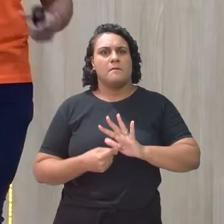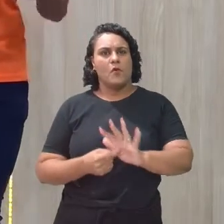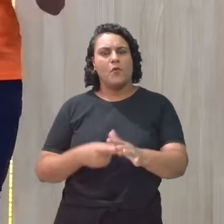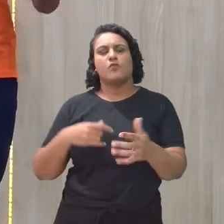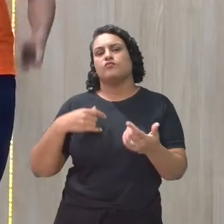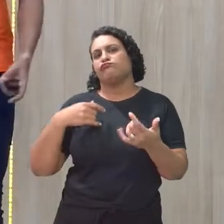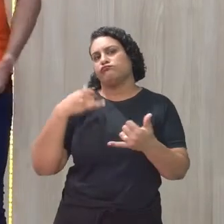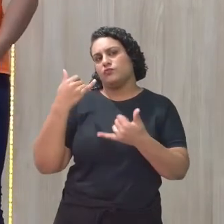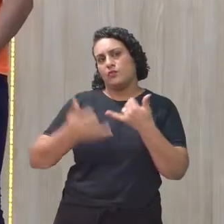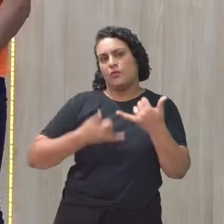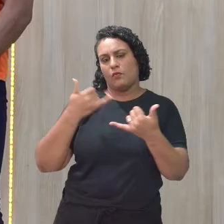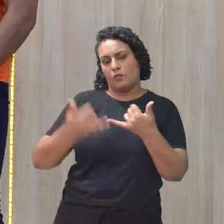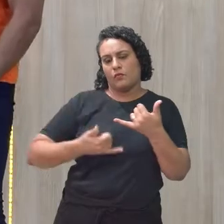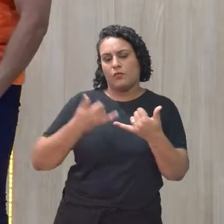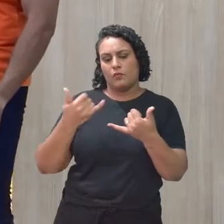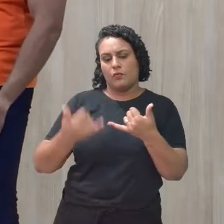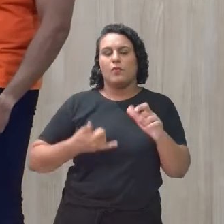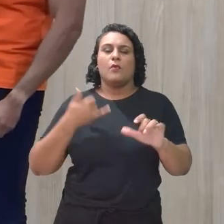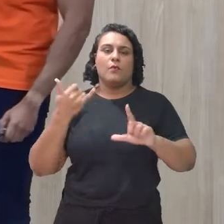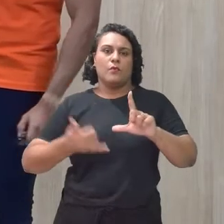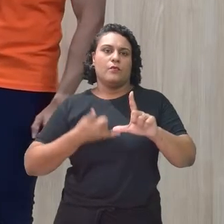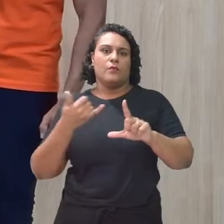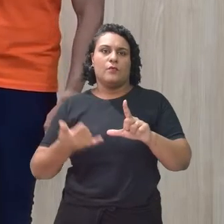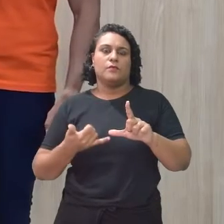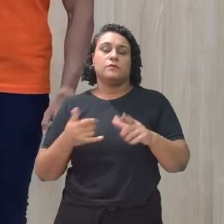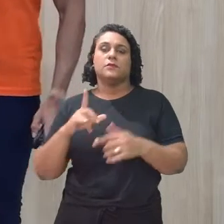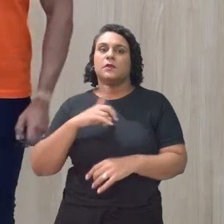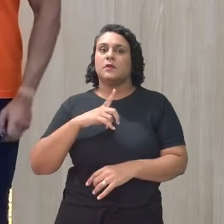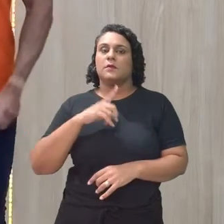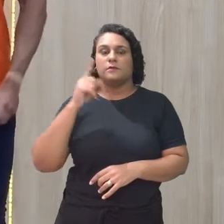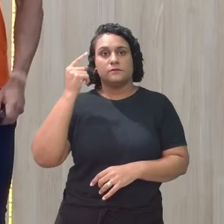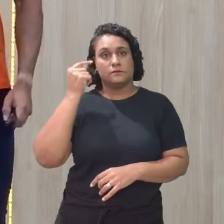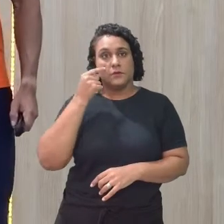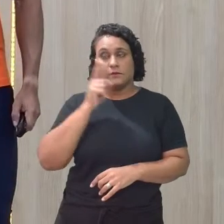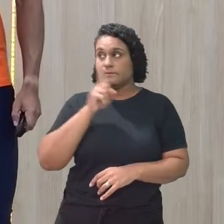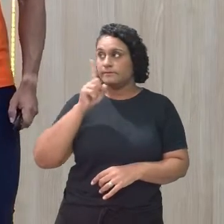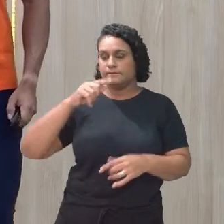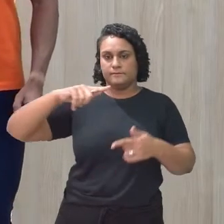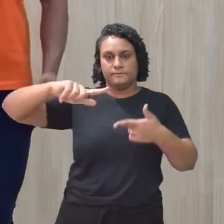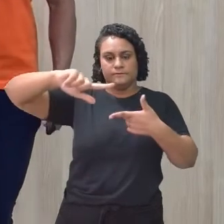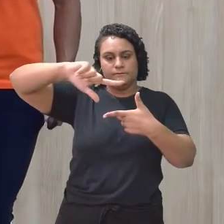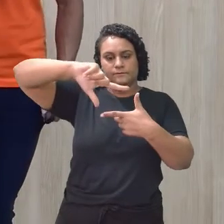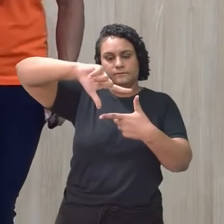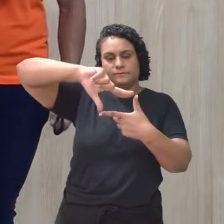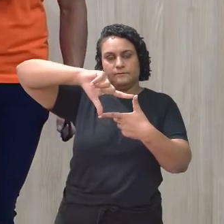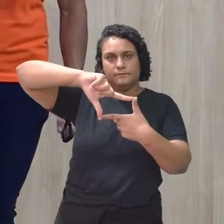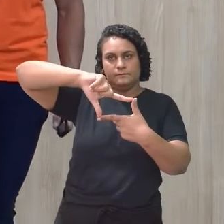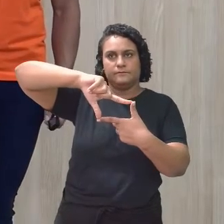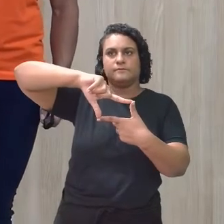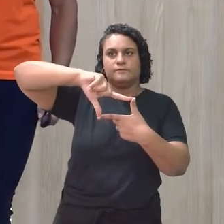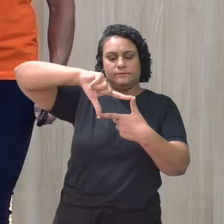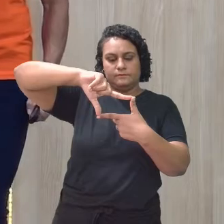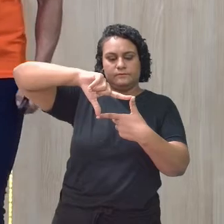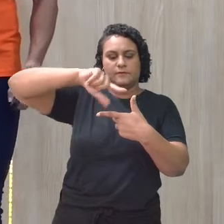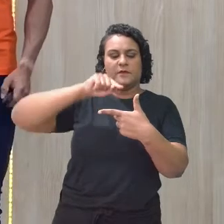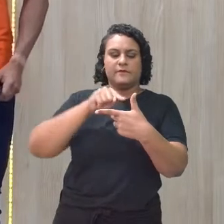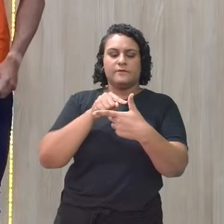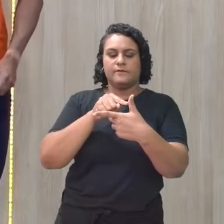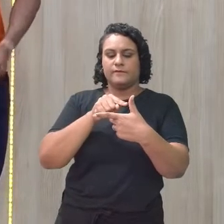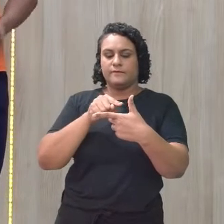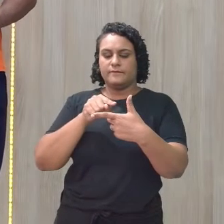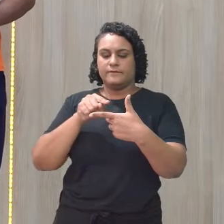lúdico, né, do desenho. Então, eu coloquei aqui um retângulo, certo? Peguei esse retângulo, fiz um traço no